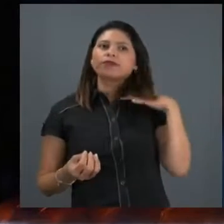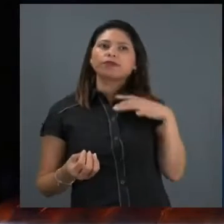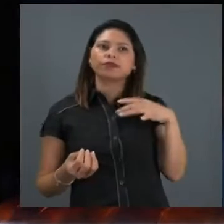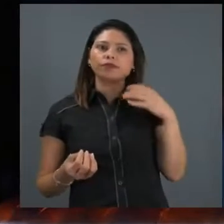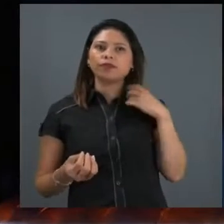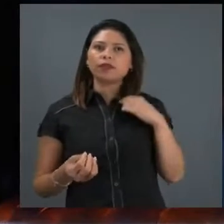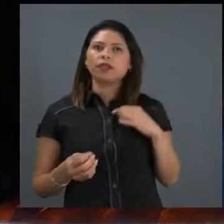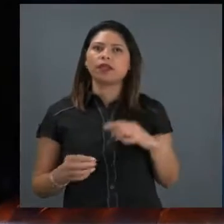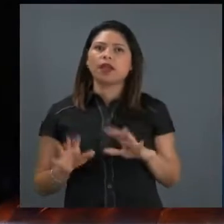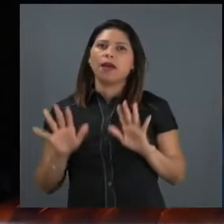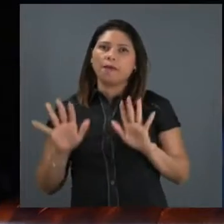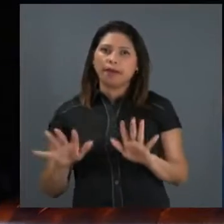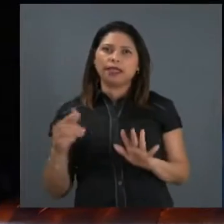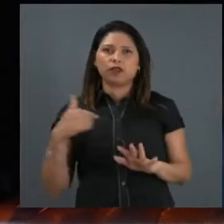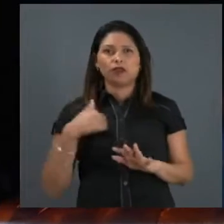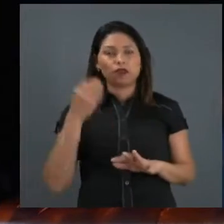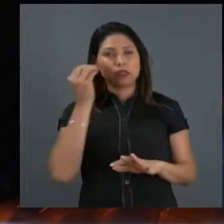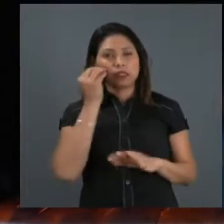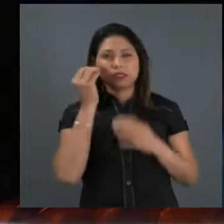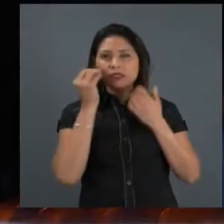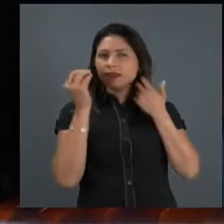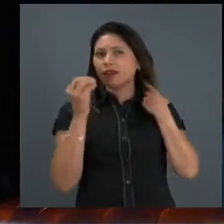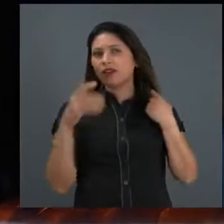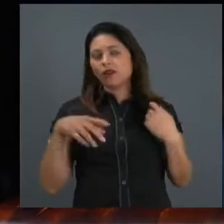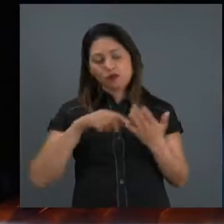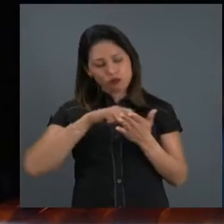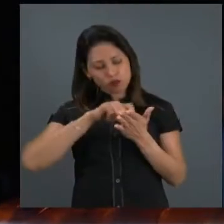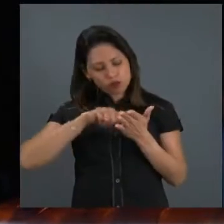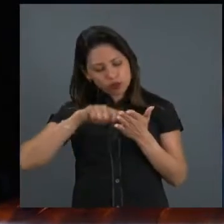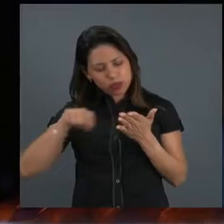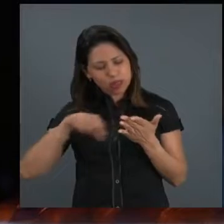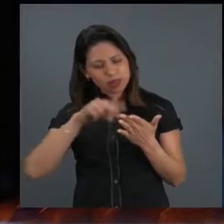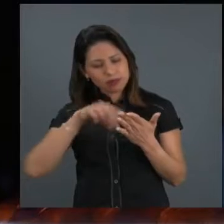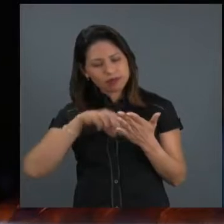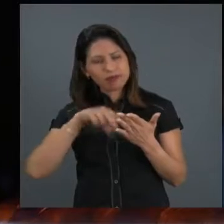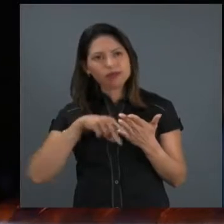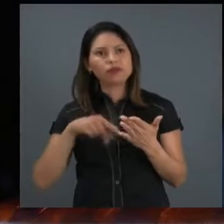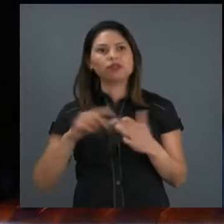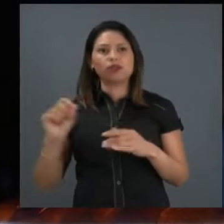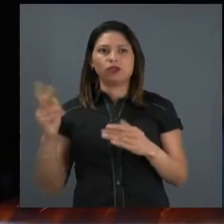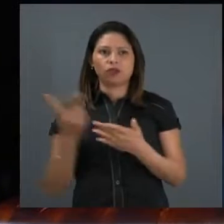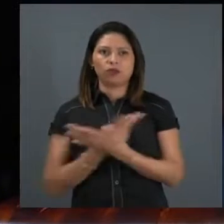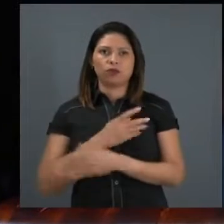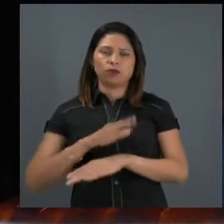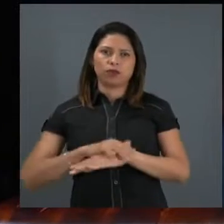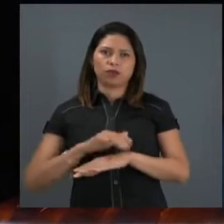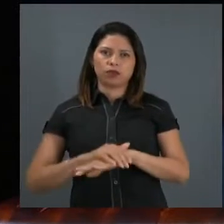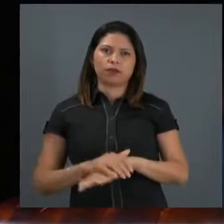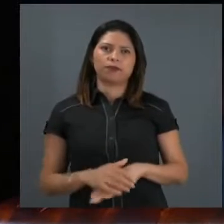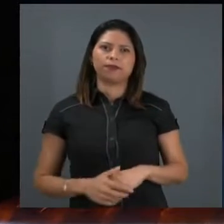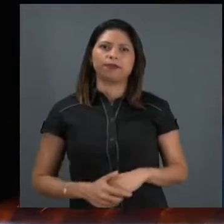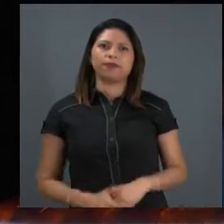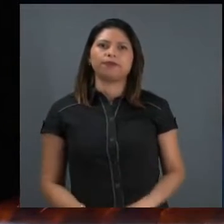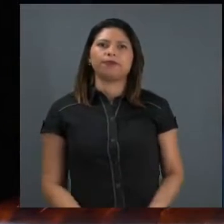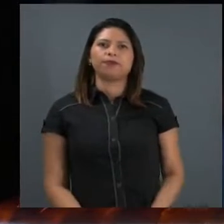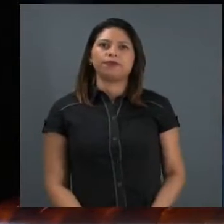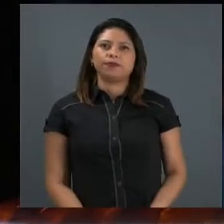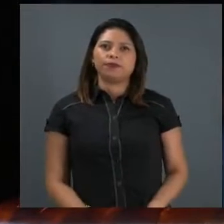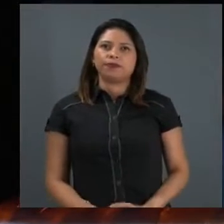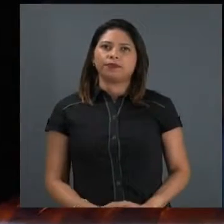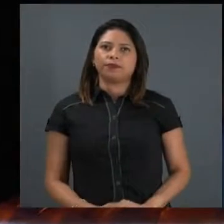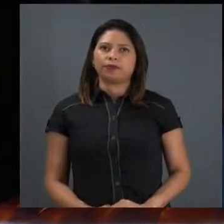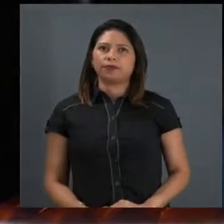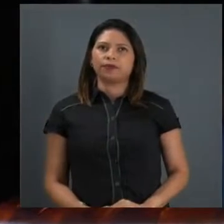permitir, eu vou desenvolver um pouco as anotações que eu tenho aqui sobre esse momento. Em meio